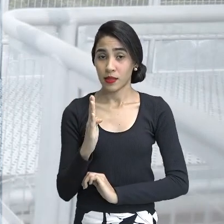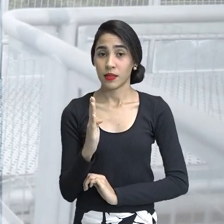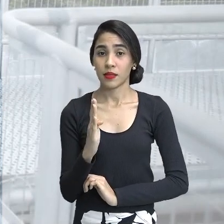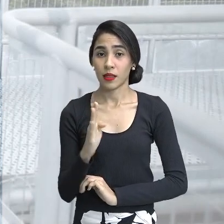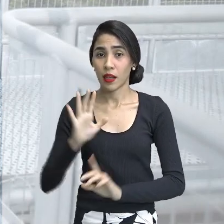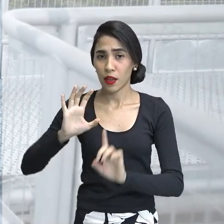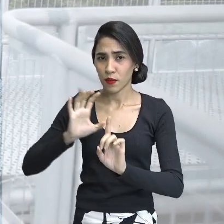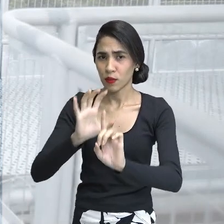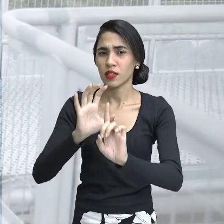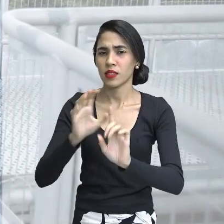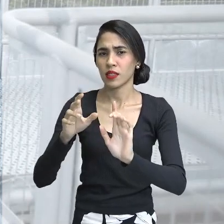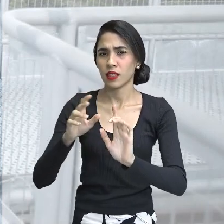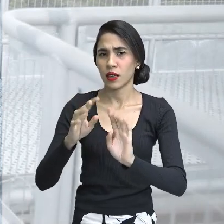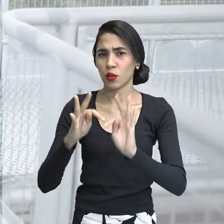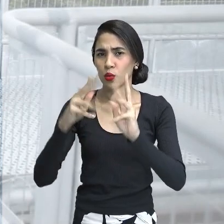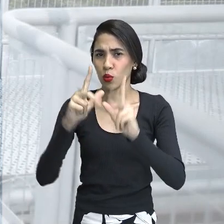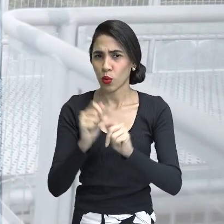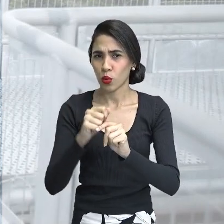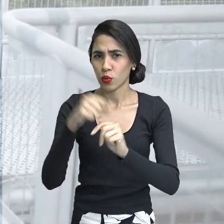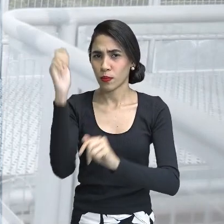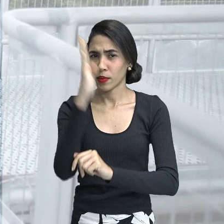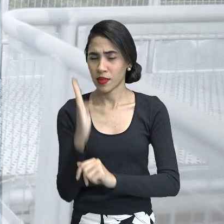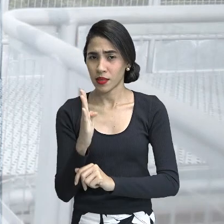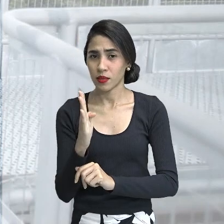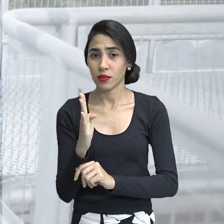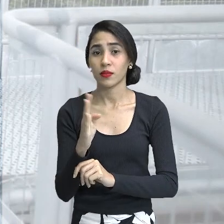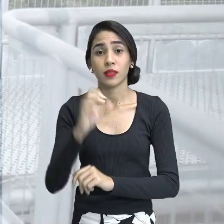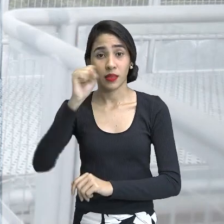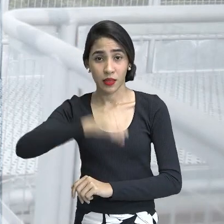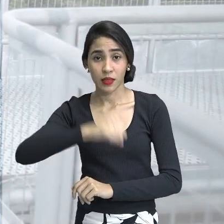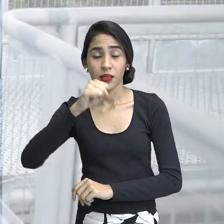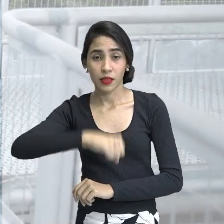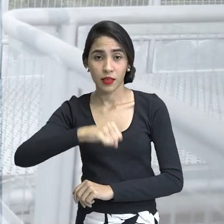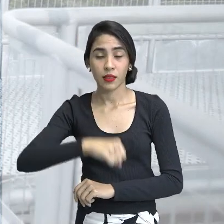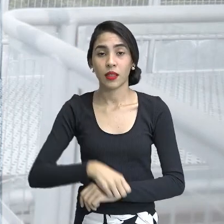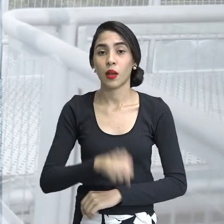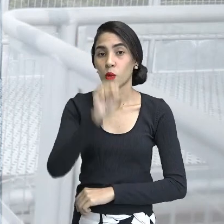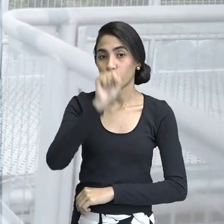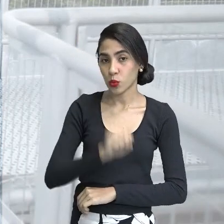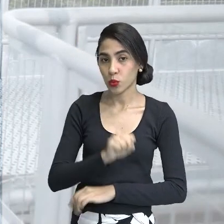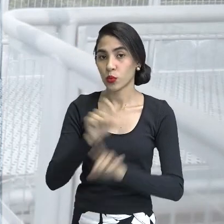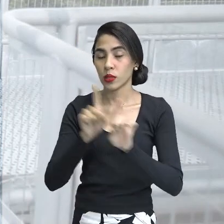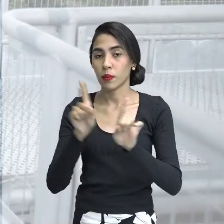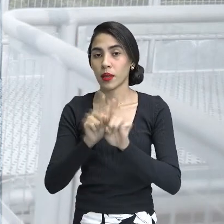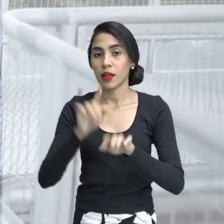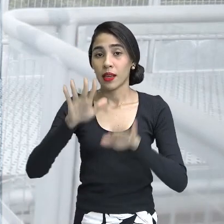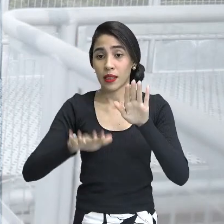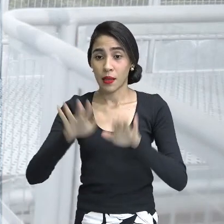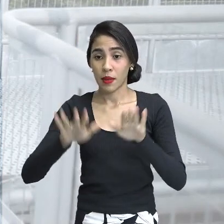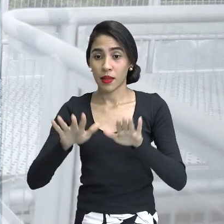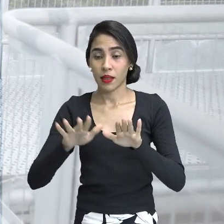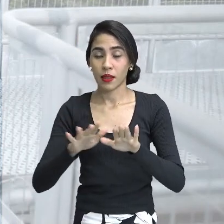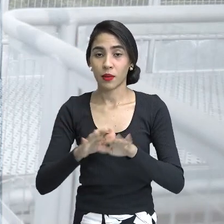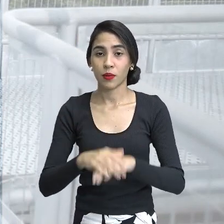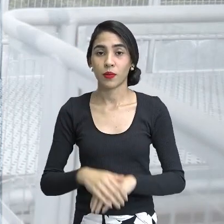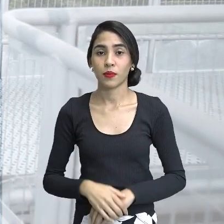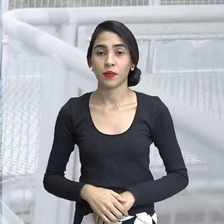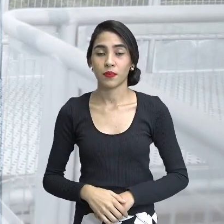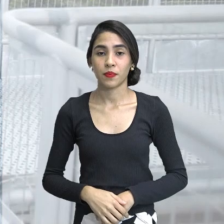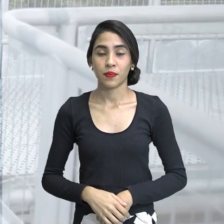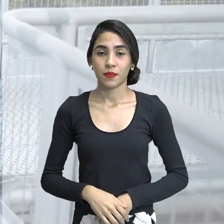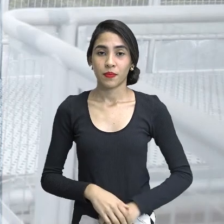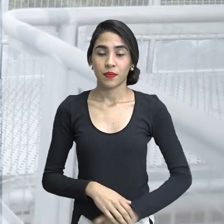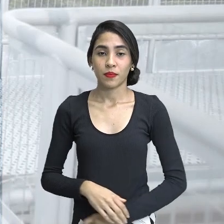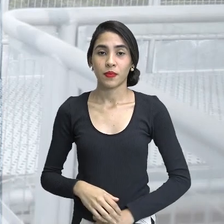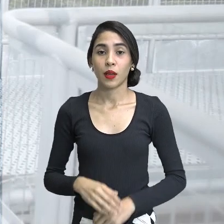influencia o resto do Brasil, professor? Com certeza, professor Dário. Tanto para a parte do sul, quanto também dependendo